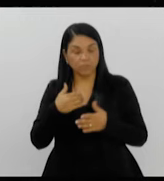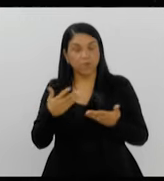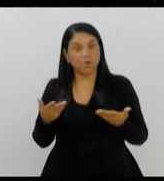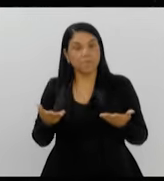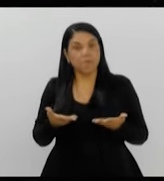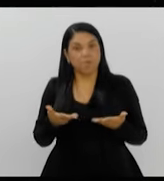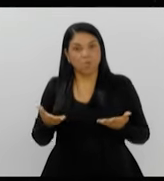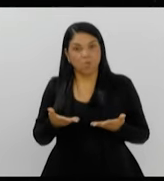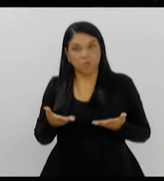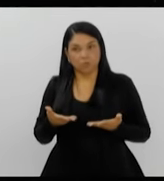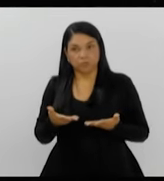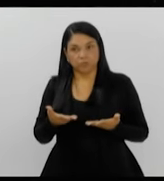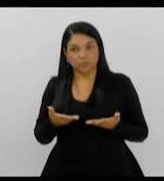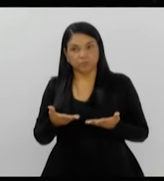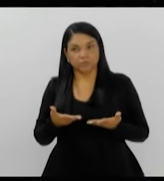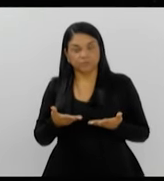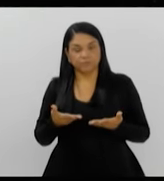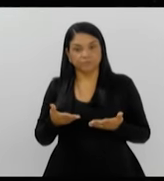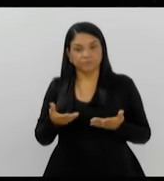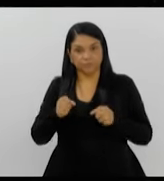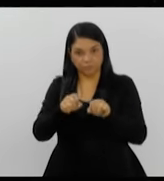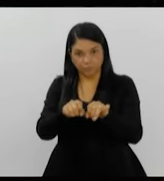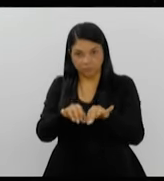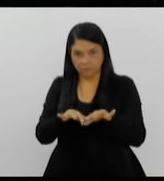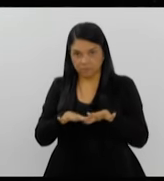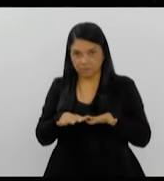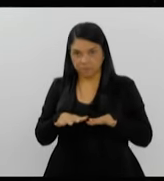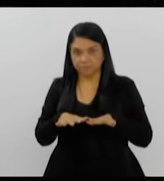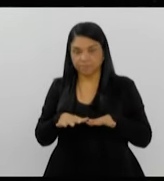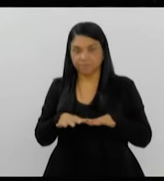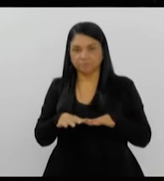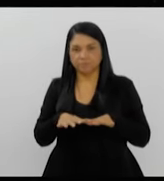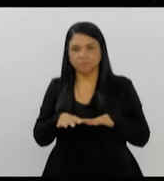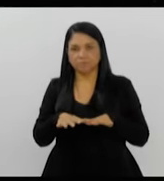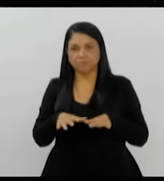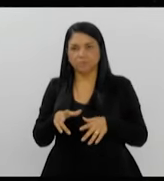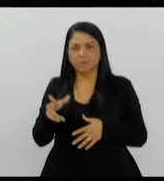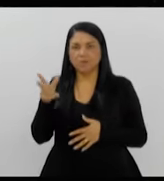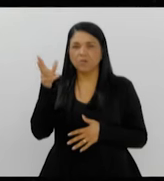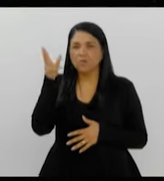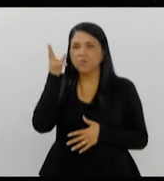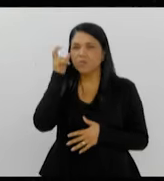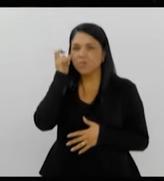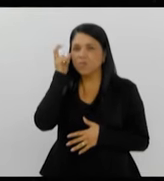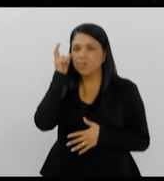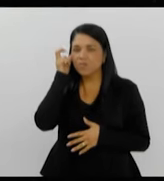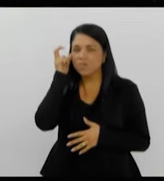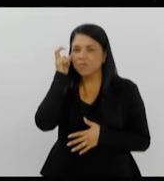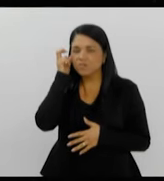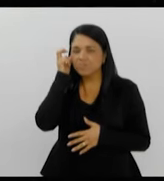hoje aqui em plenário eu ouvi tanta